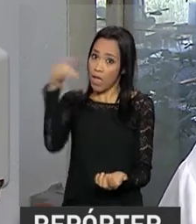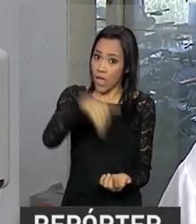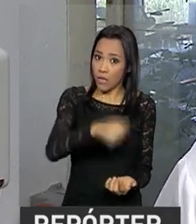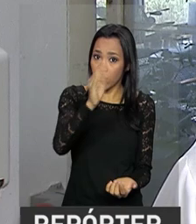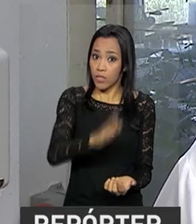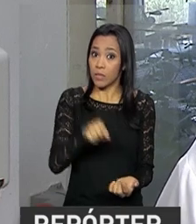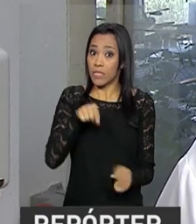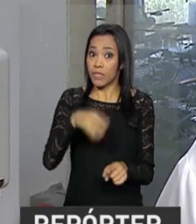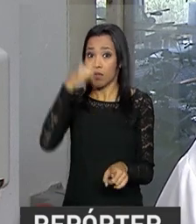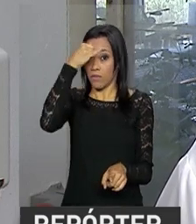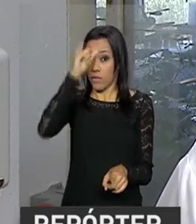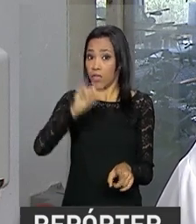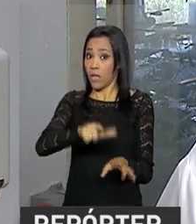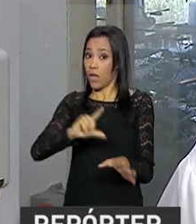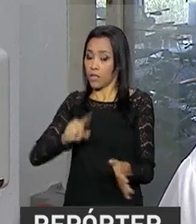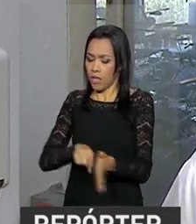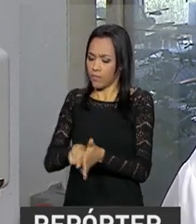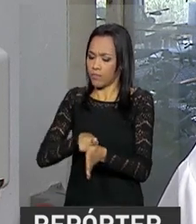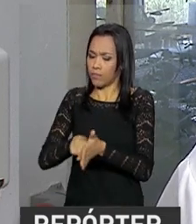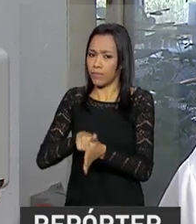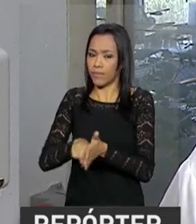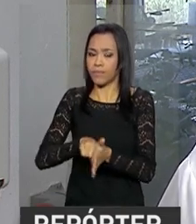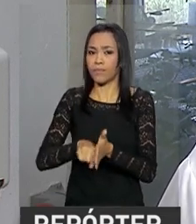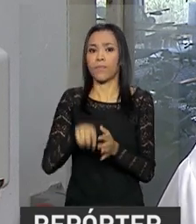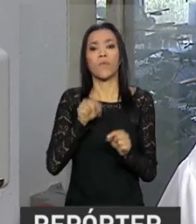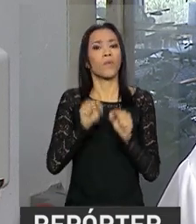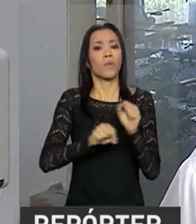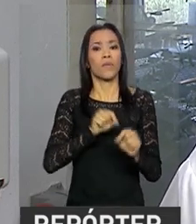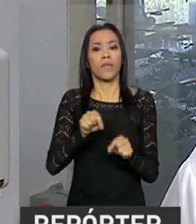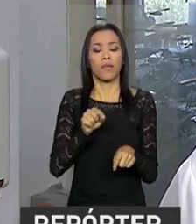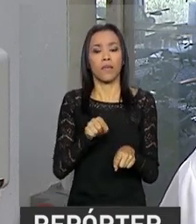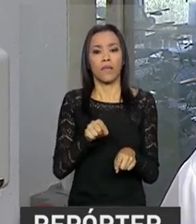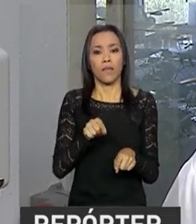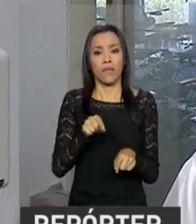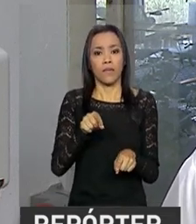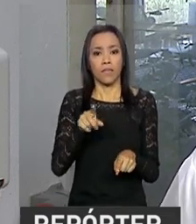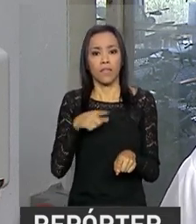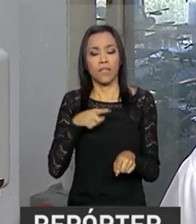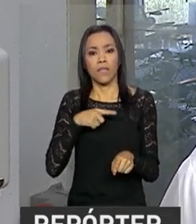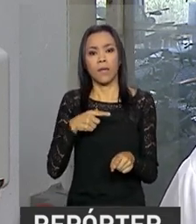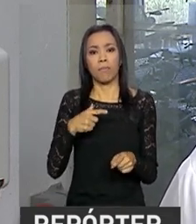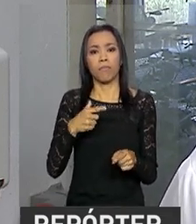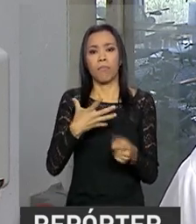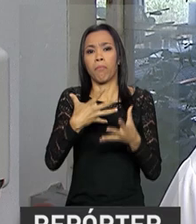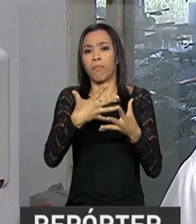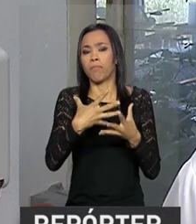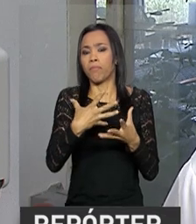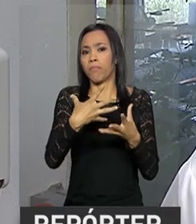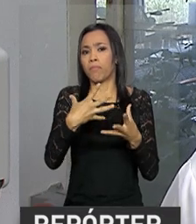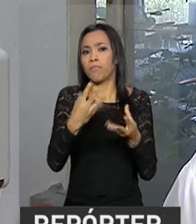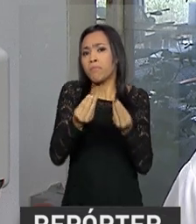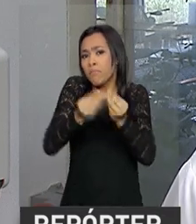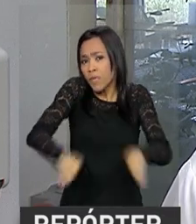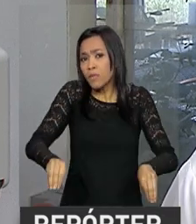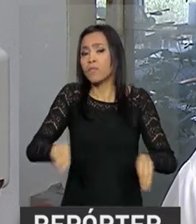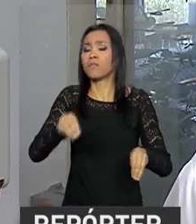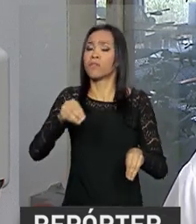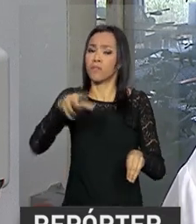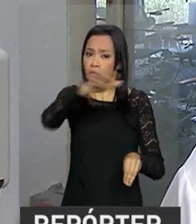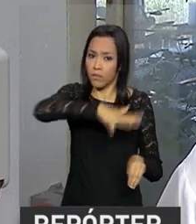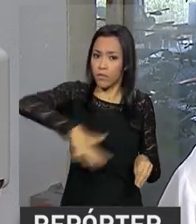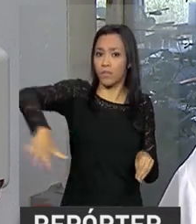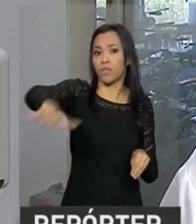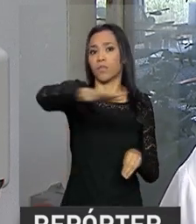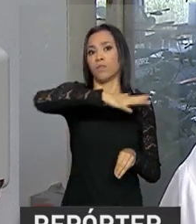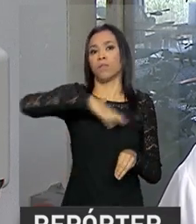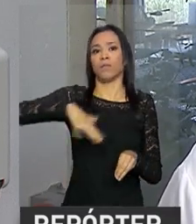Isso evita do que se tenha perdas no nosso sistema de